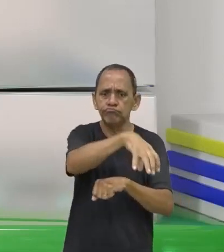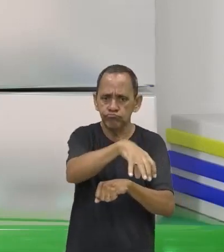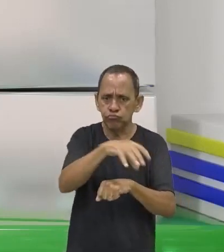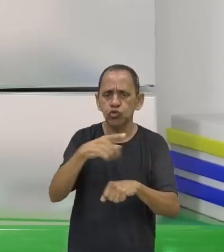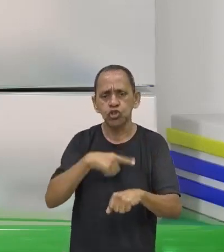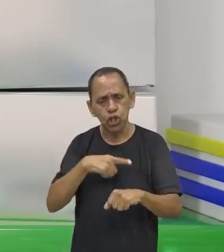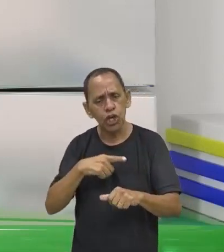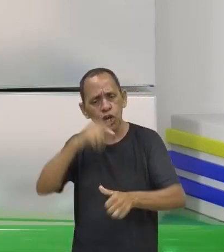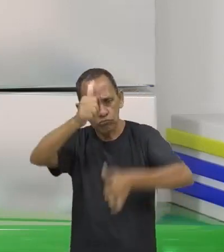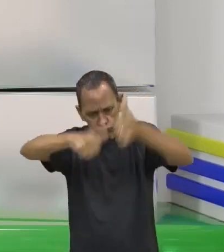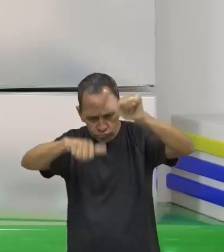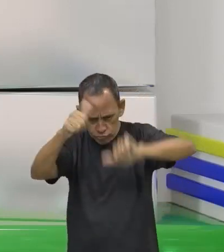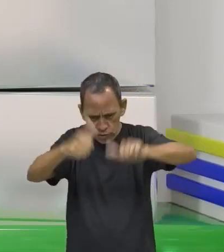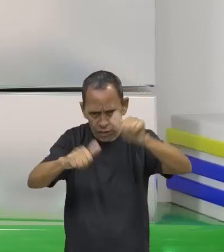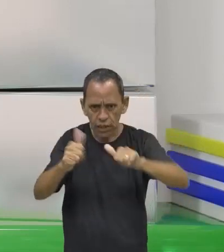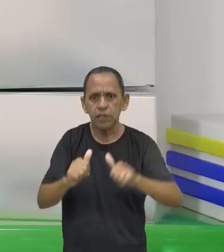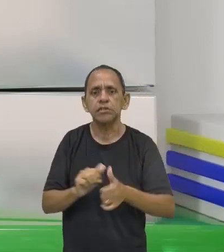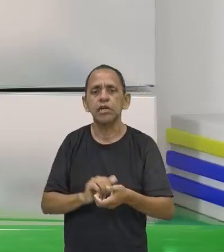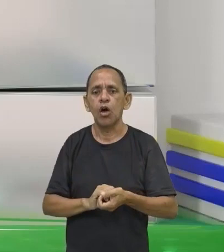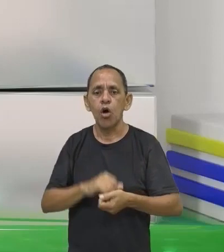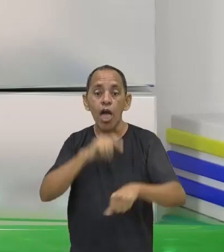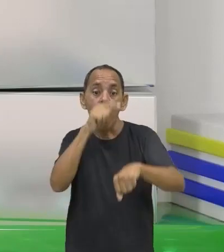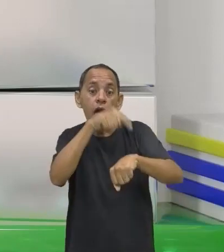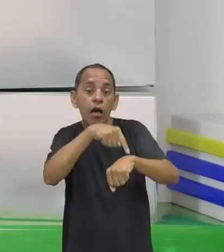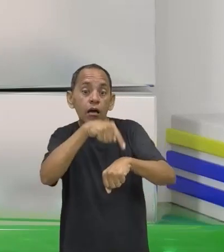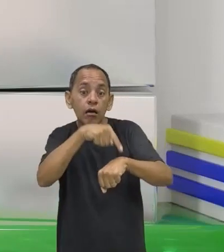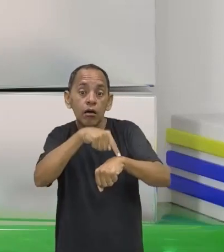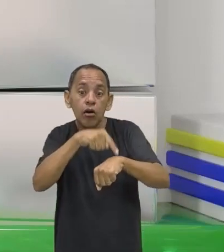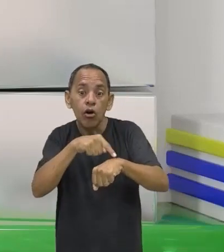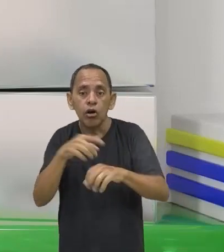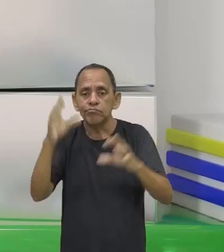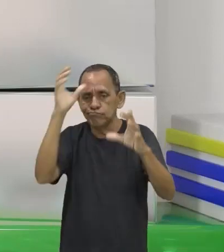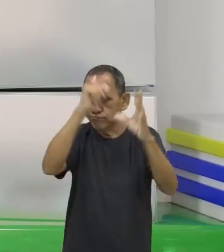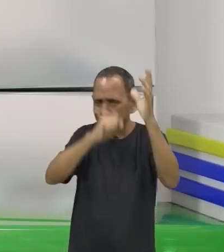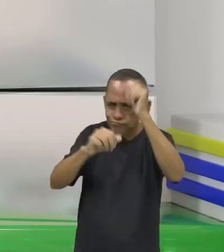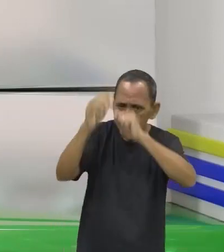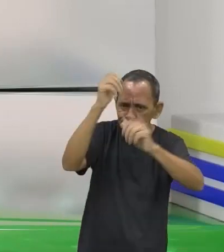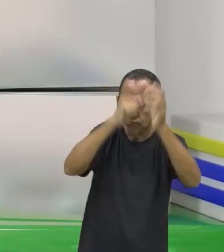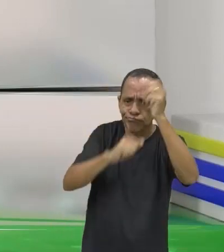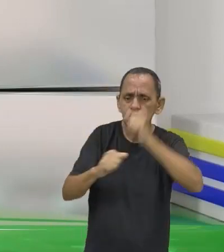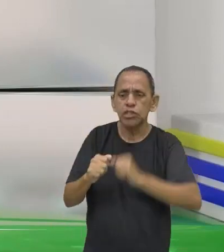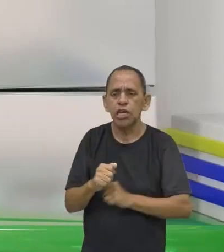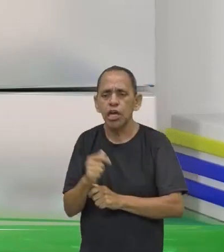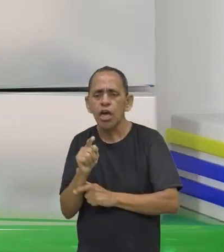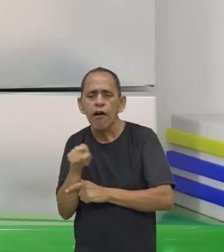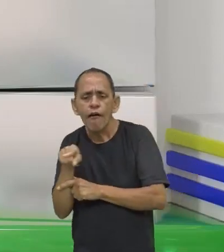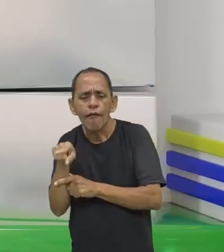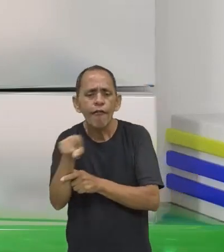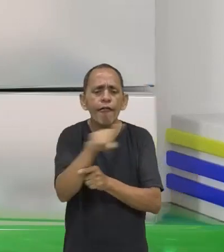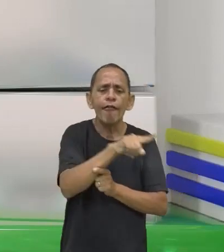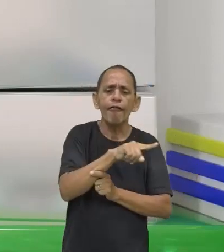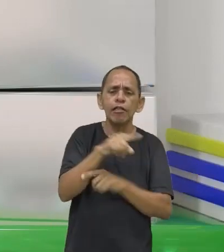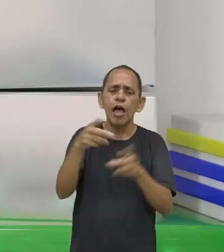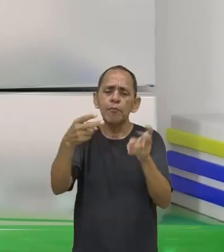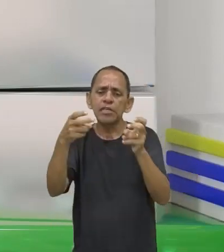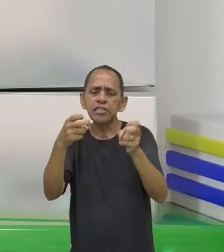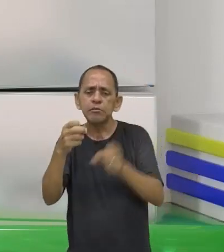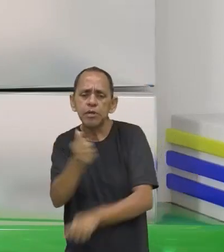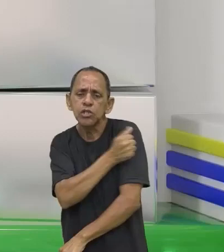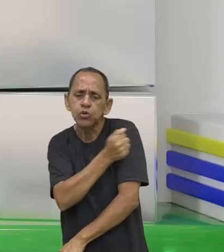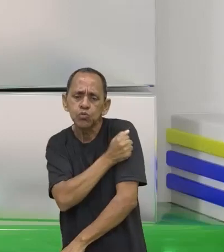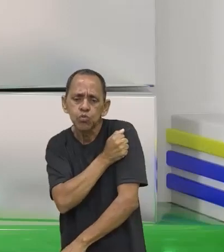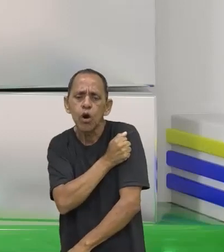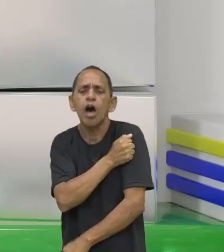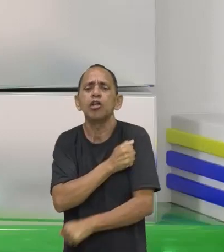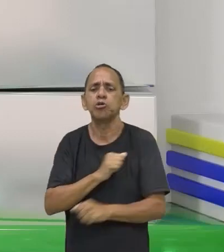avaliação, que aí é o momento da gente verificar a aprendizagem do nosso estudante, aquilo que ele precisa melhorar. Teremos também um momento só